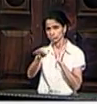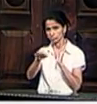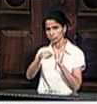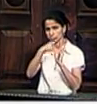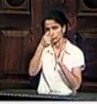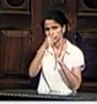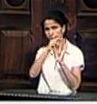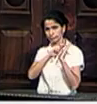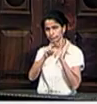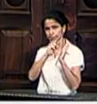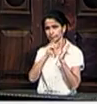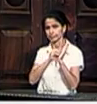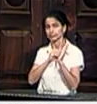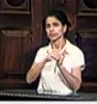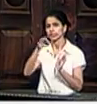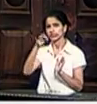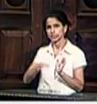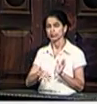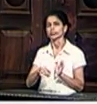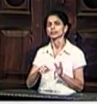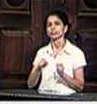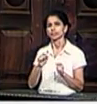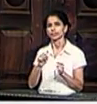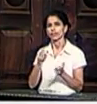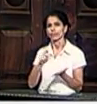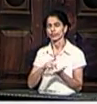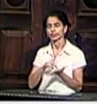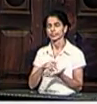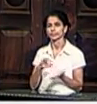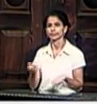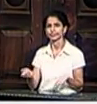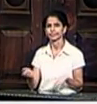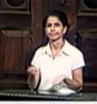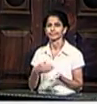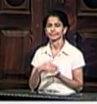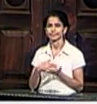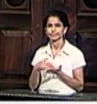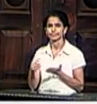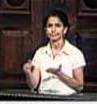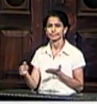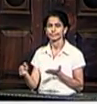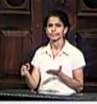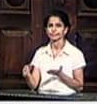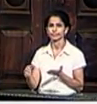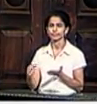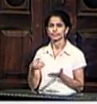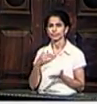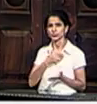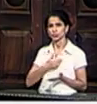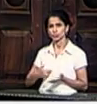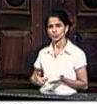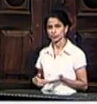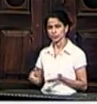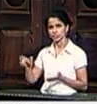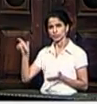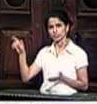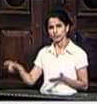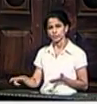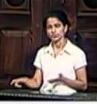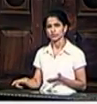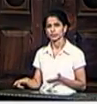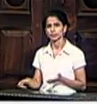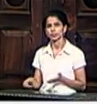o decreto está no âmbito da atribuição do Poder Executivo,